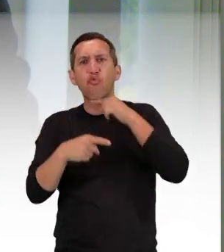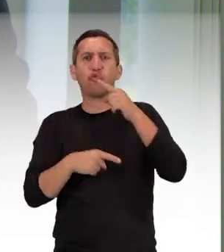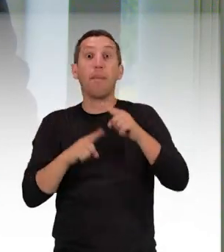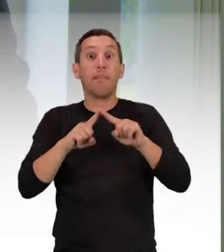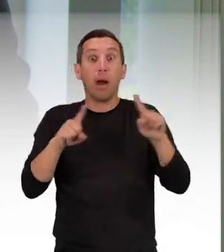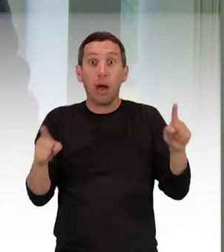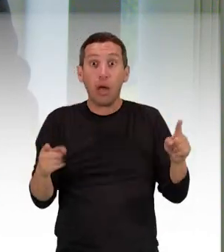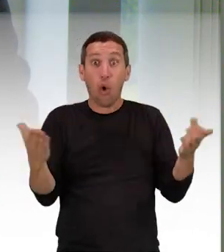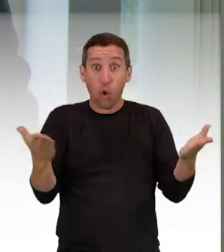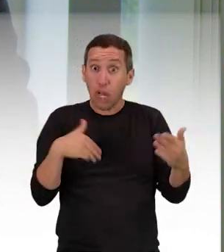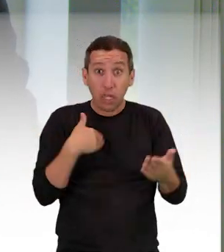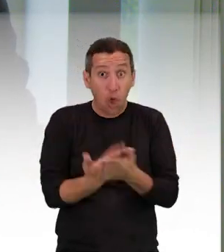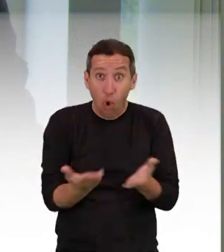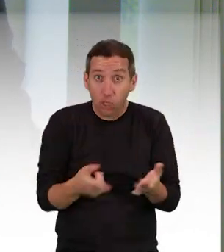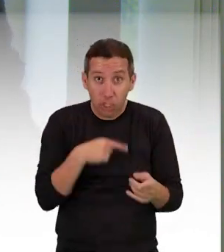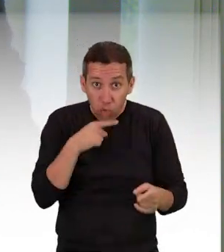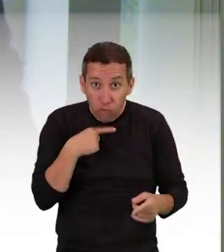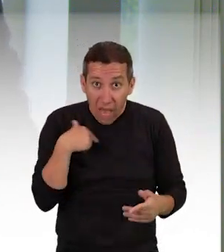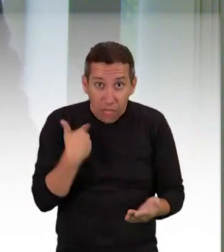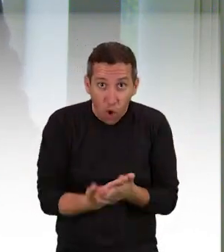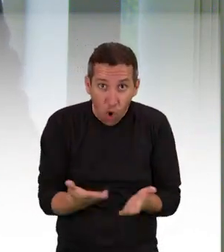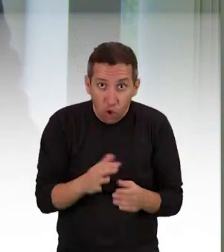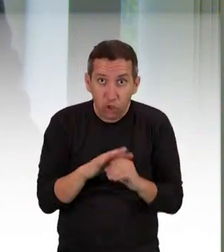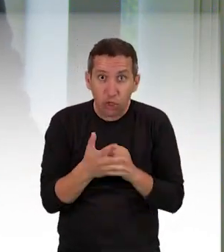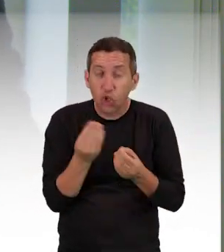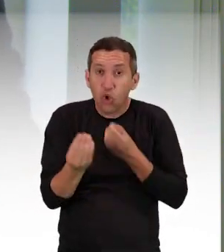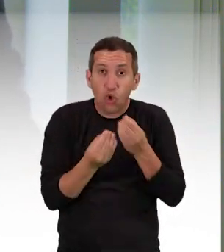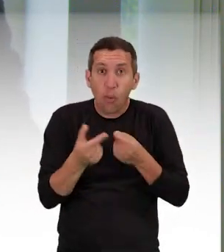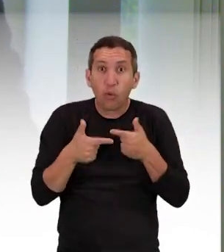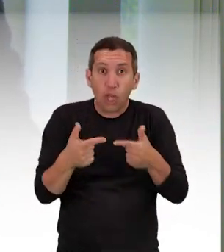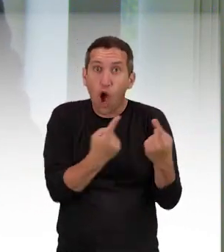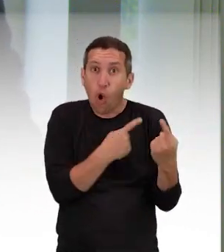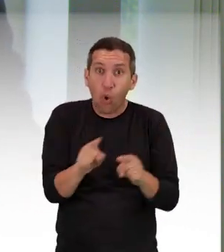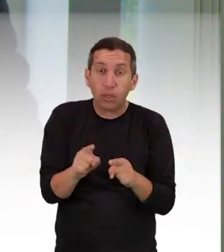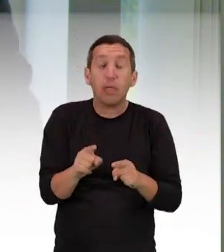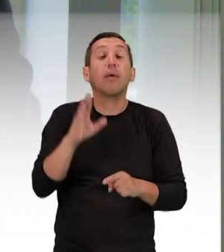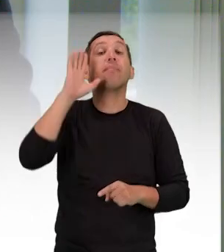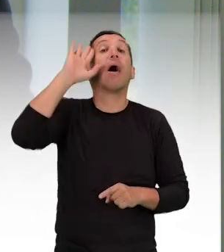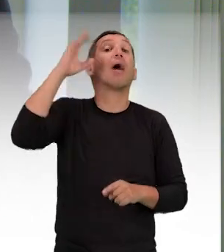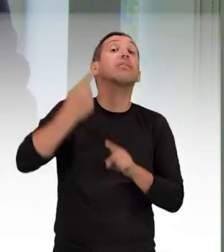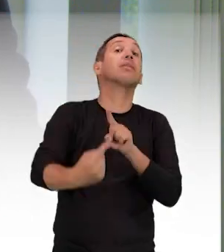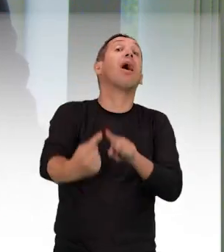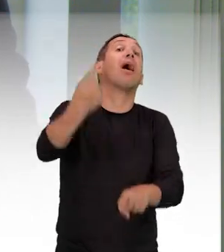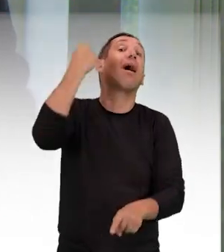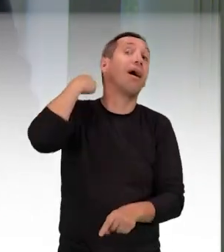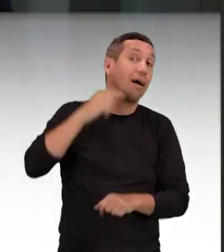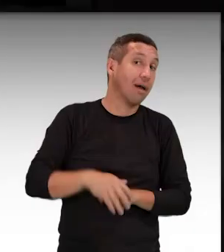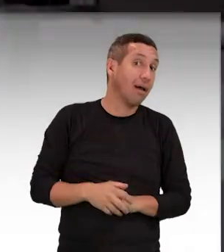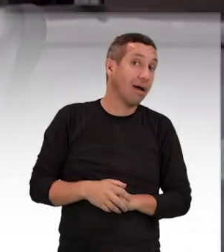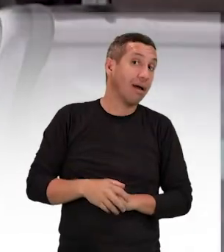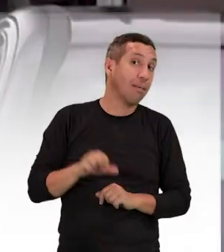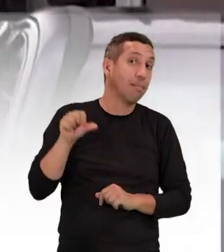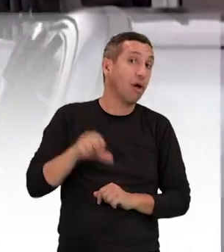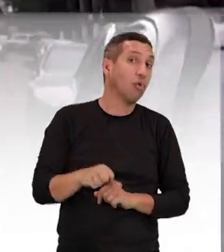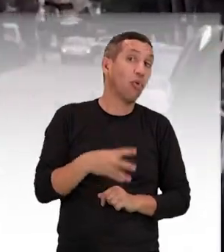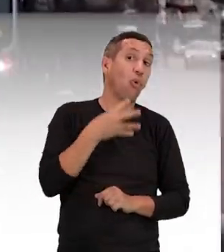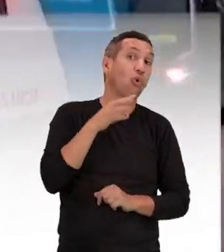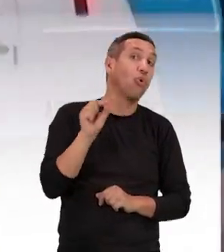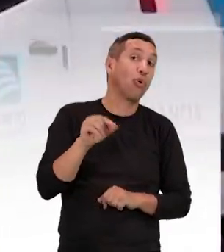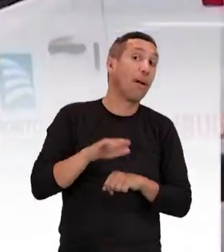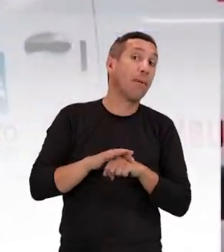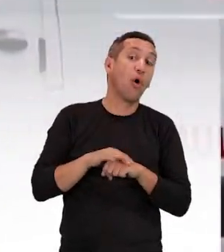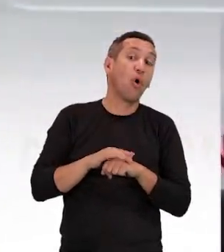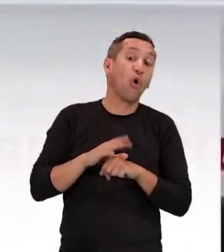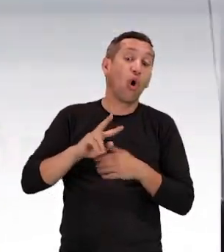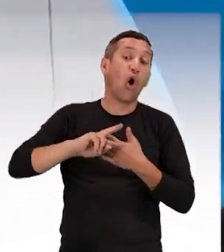momento de muitas dúvidas. Veja, se hoje há dúvidas em relação ao Covid e como combatê-lo, a gente tem que situar naquele cenário inicial que mal se